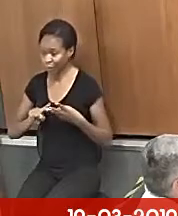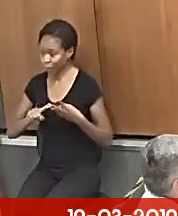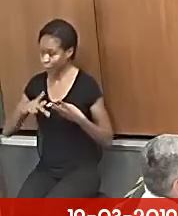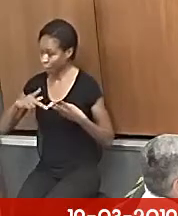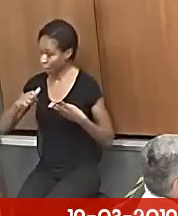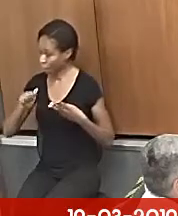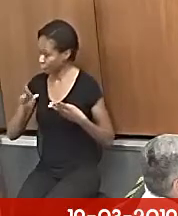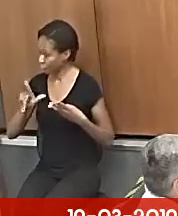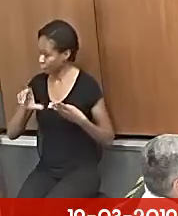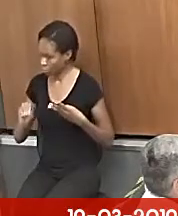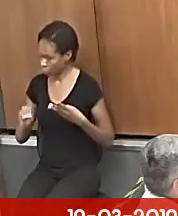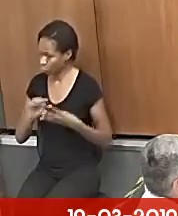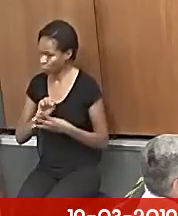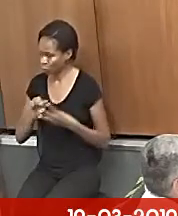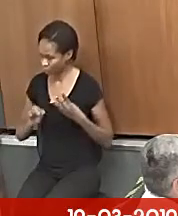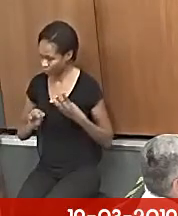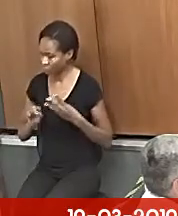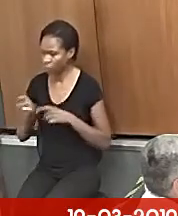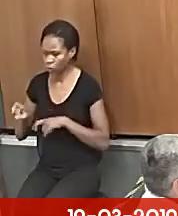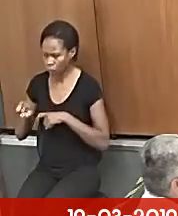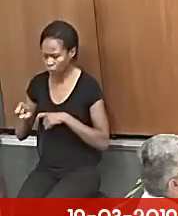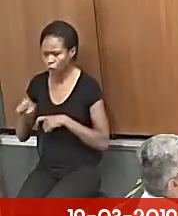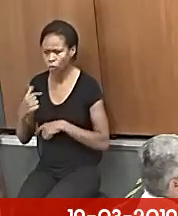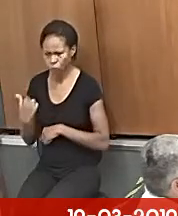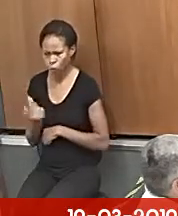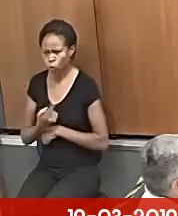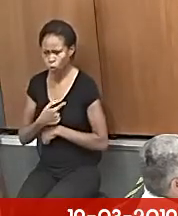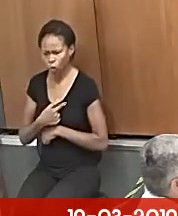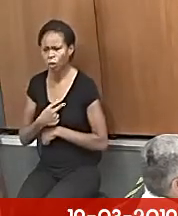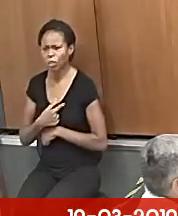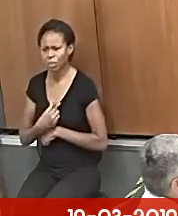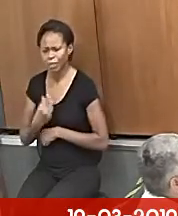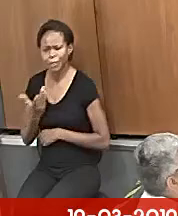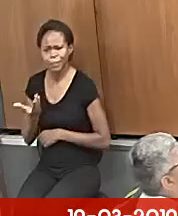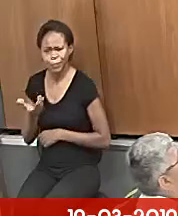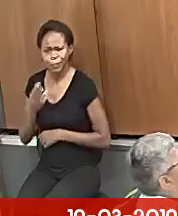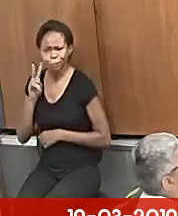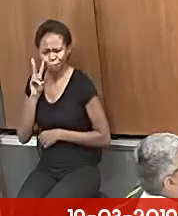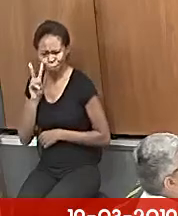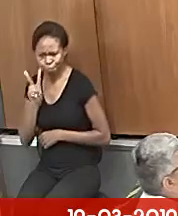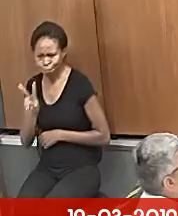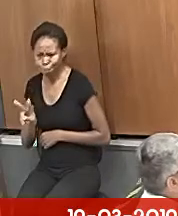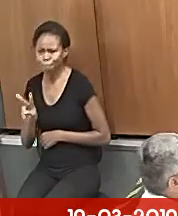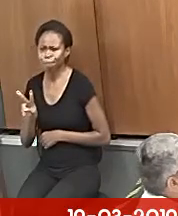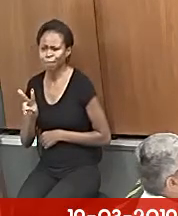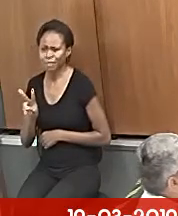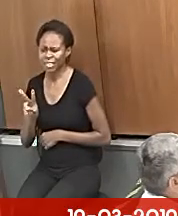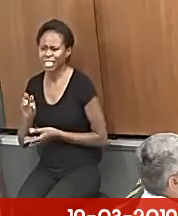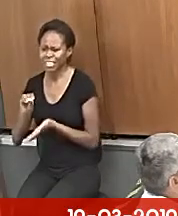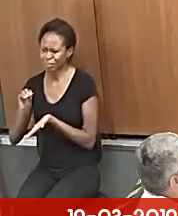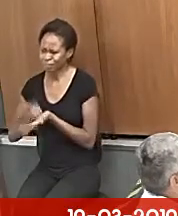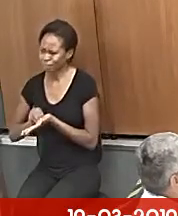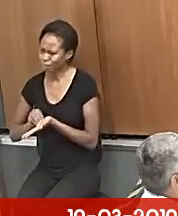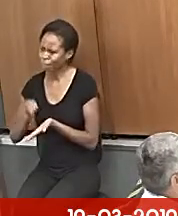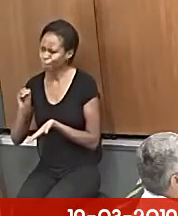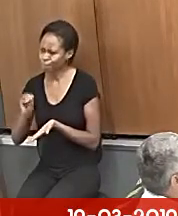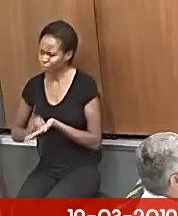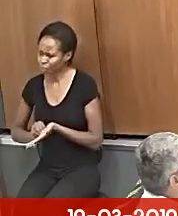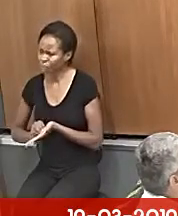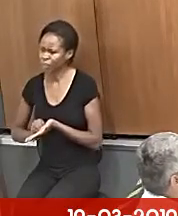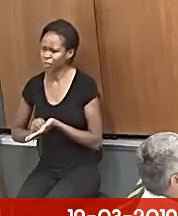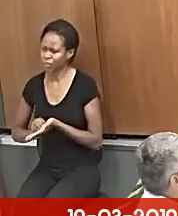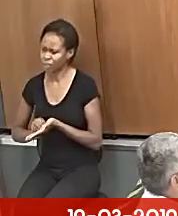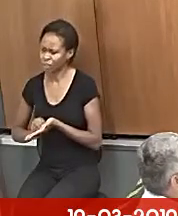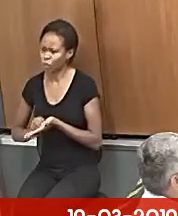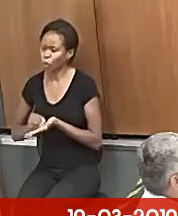que você trouxe a realidade que a gente tem acompanhado a negligência dos poderes municipais com os